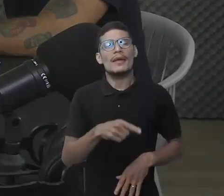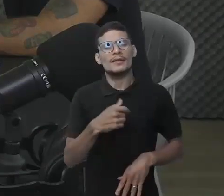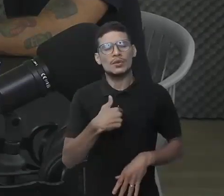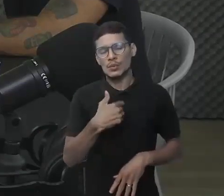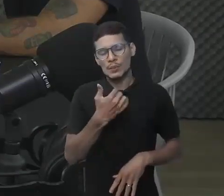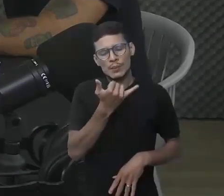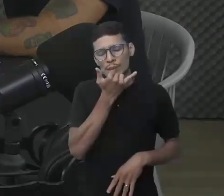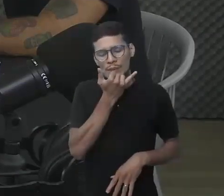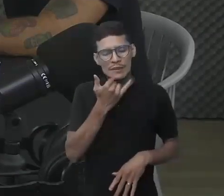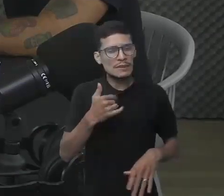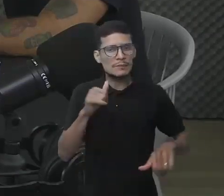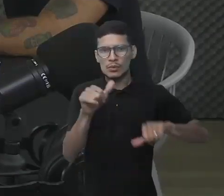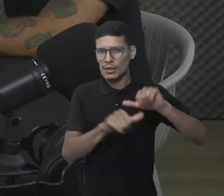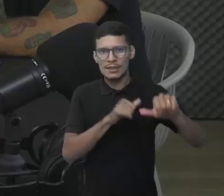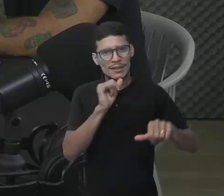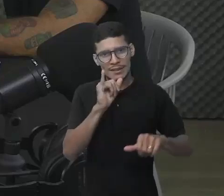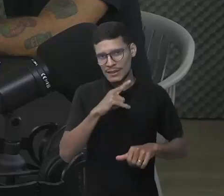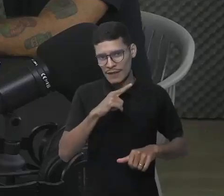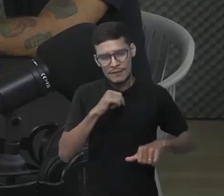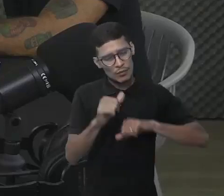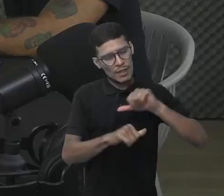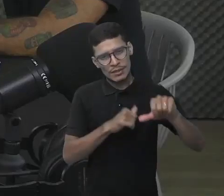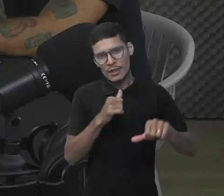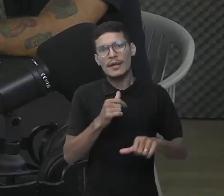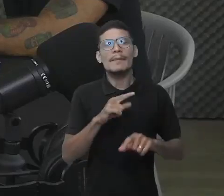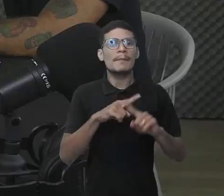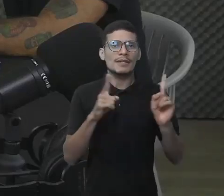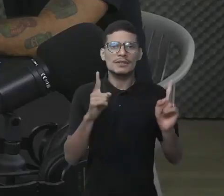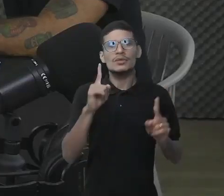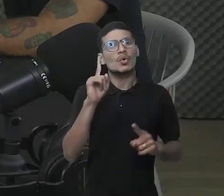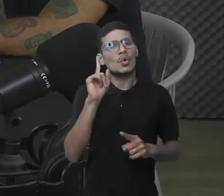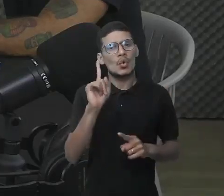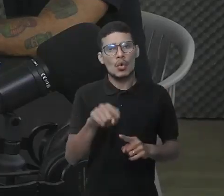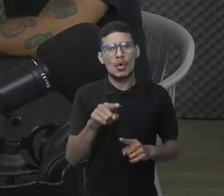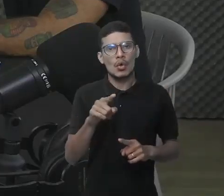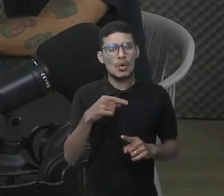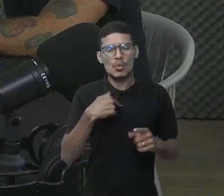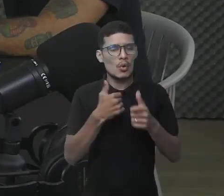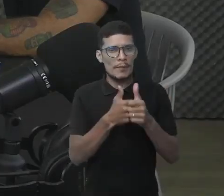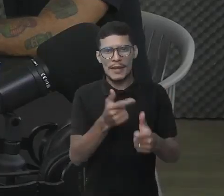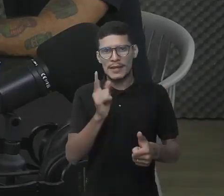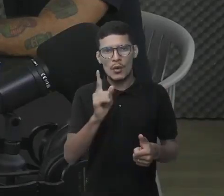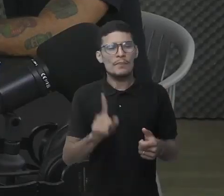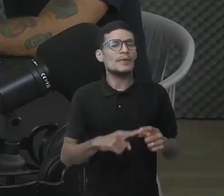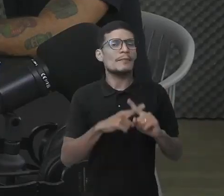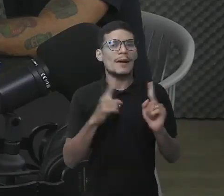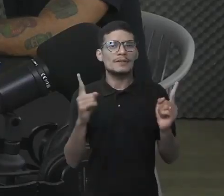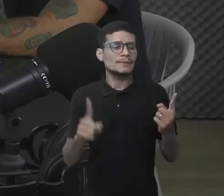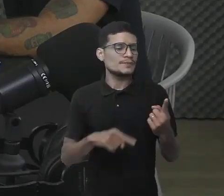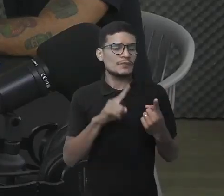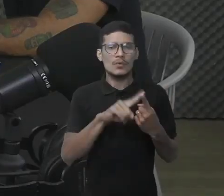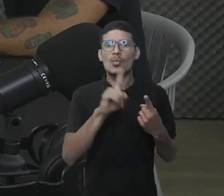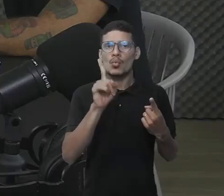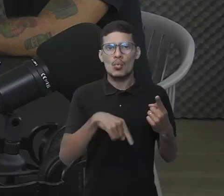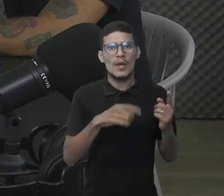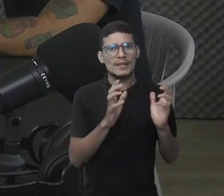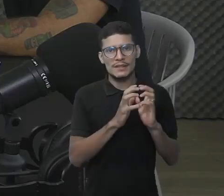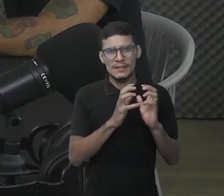se houve alguma alteração do ano passado para cá. Que eu não acompanhei, mas assim, uma é em